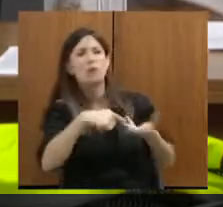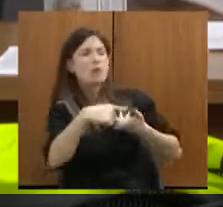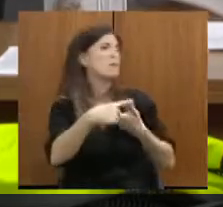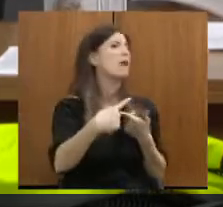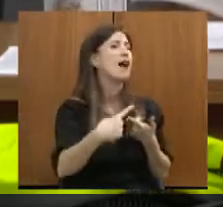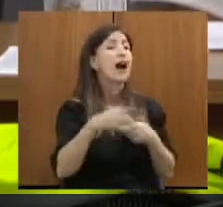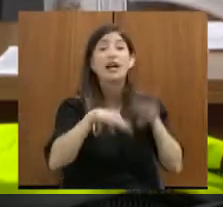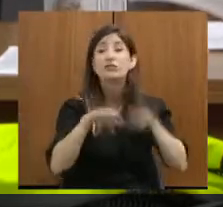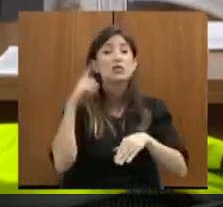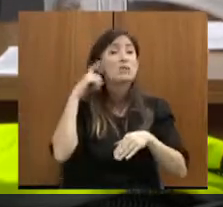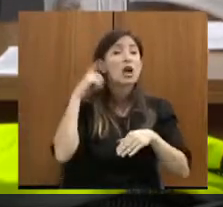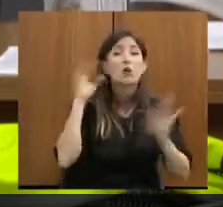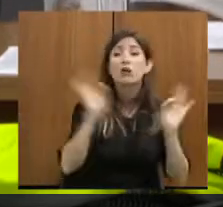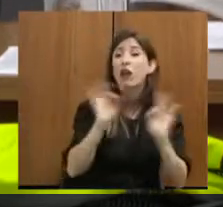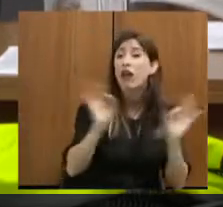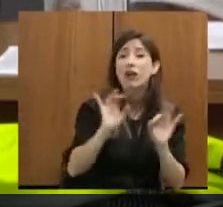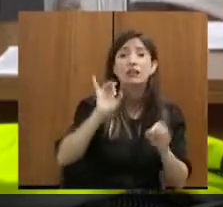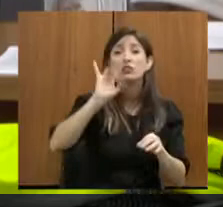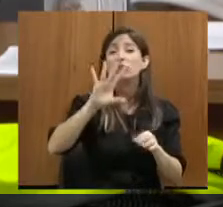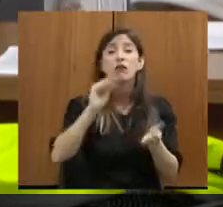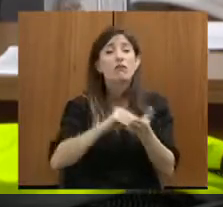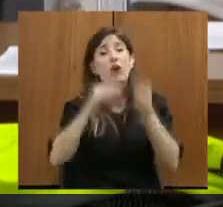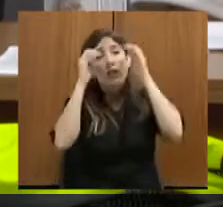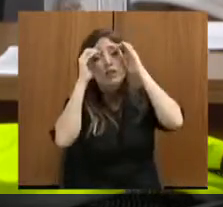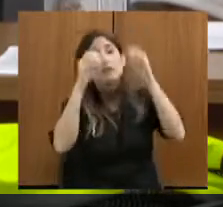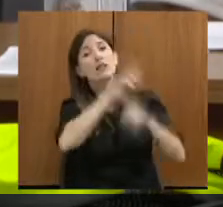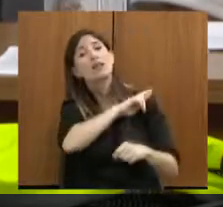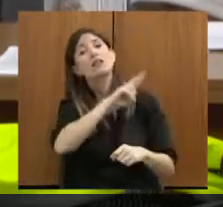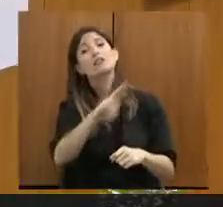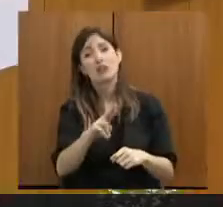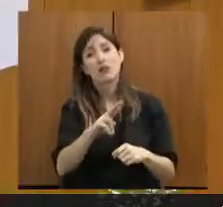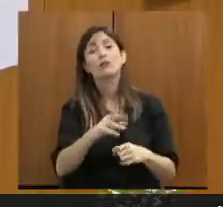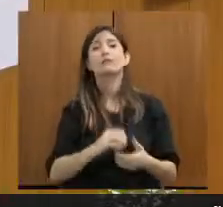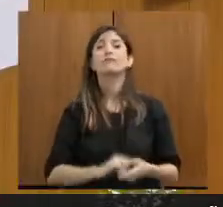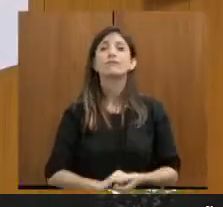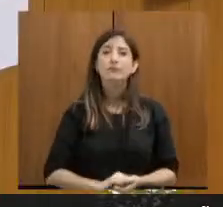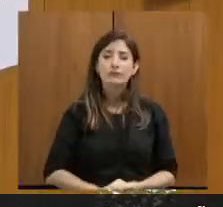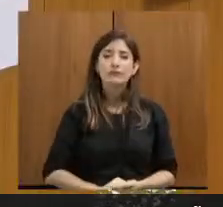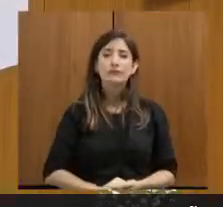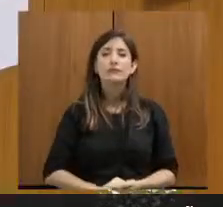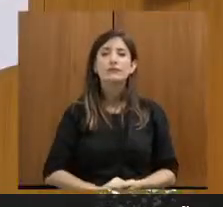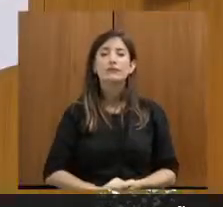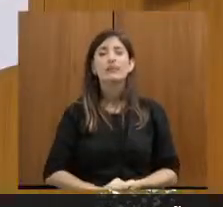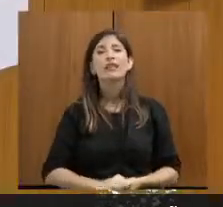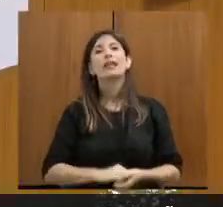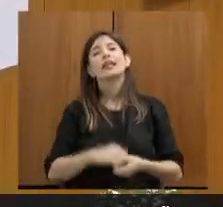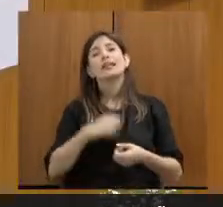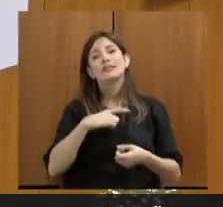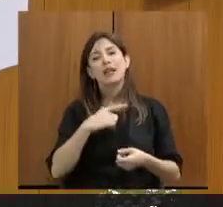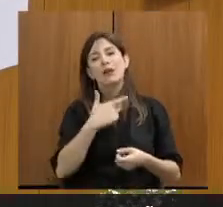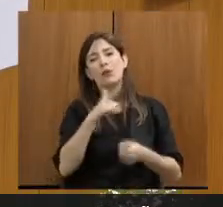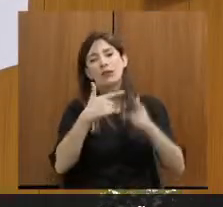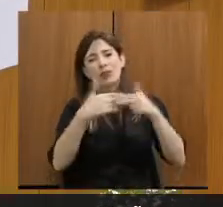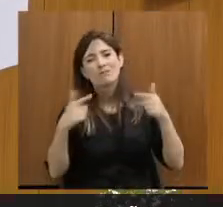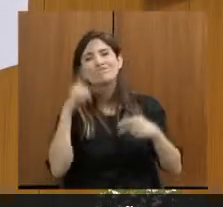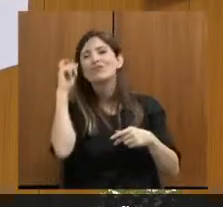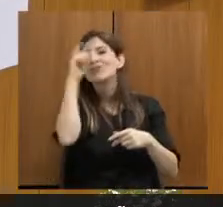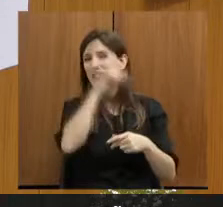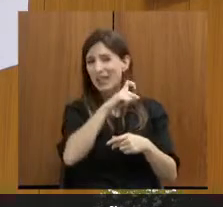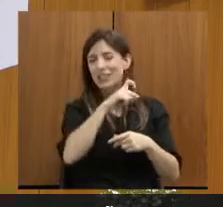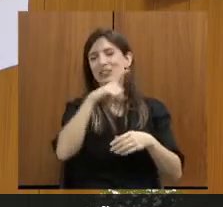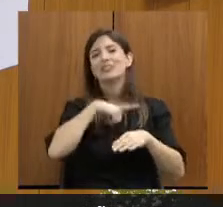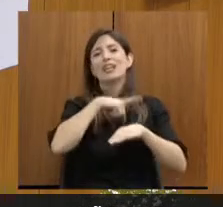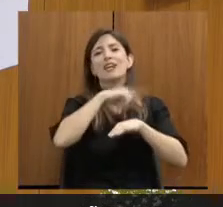intolerância religiosa e outra coisa que a dificuldade tem muitos terreiros né